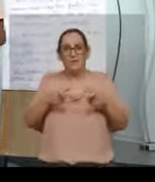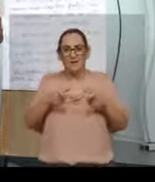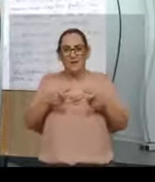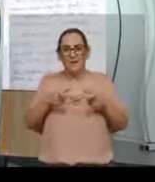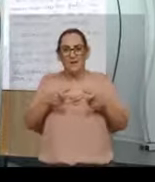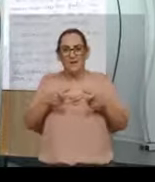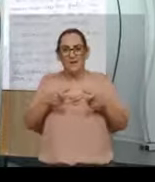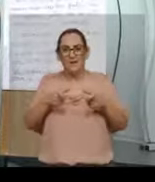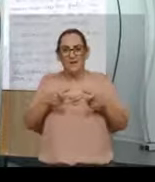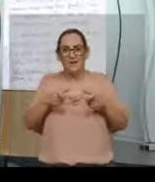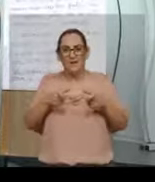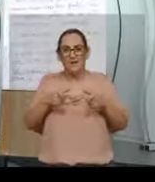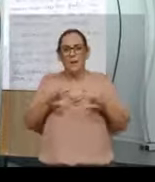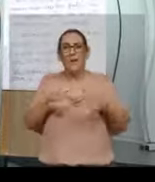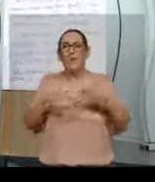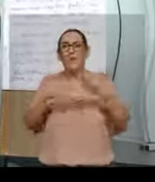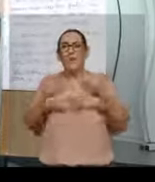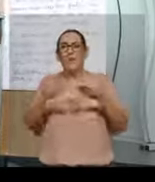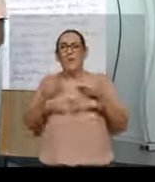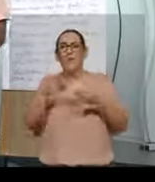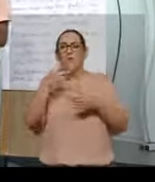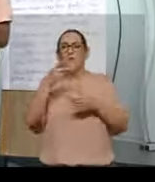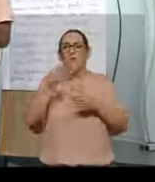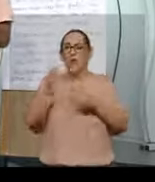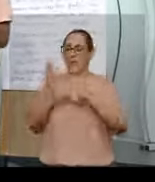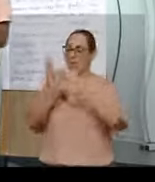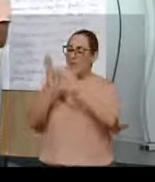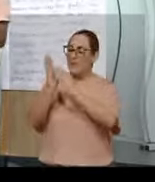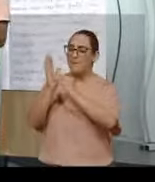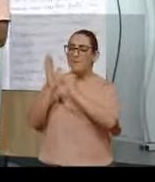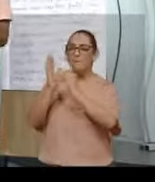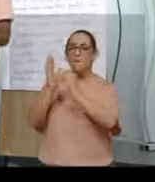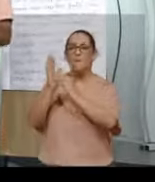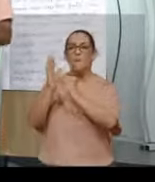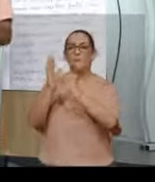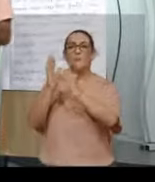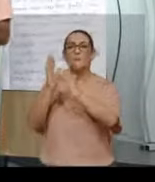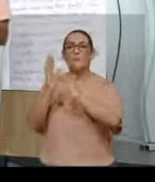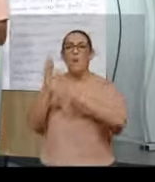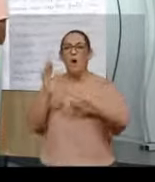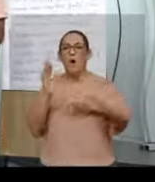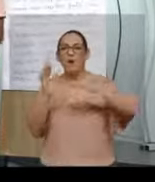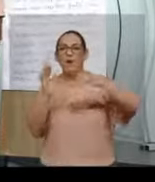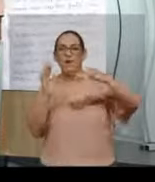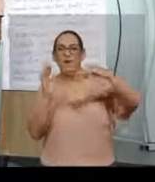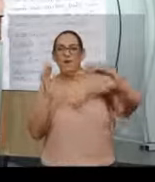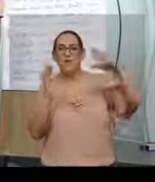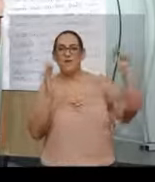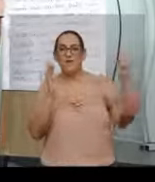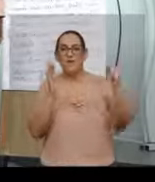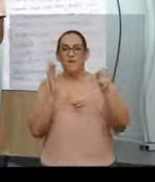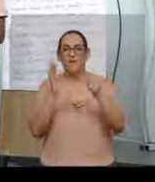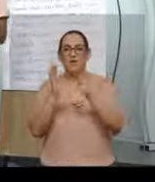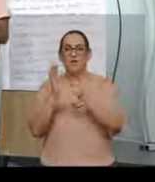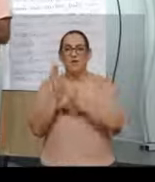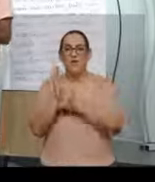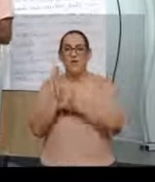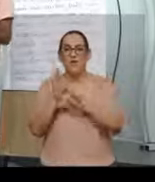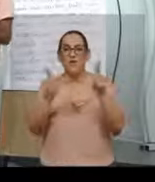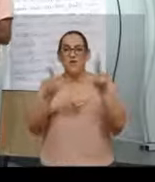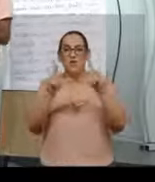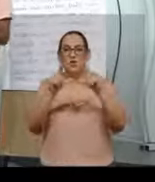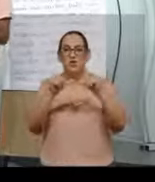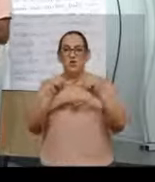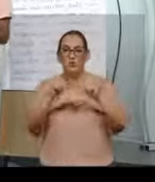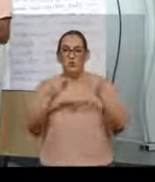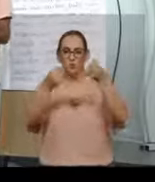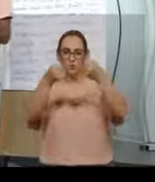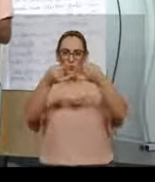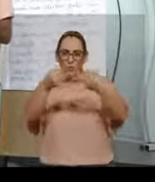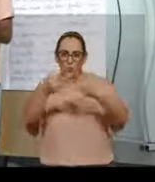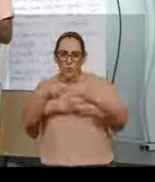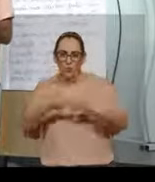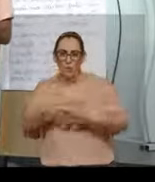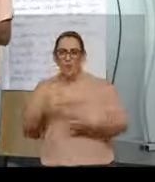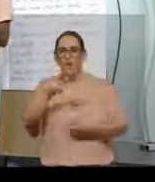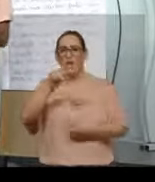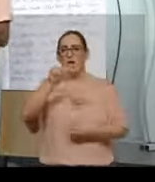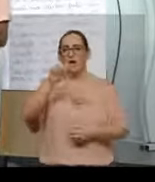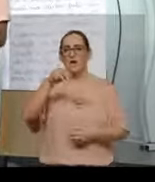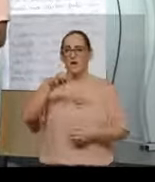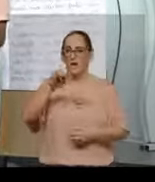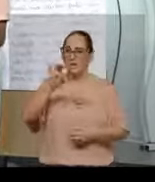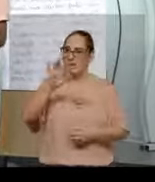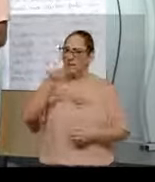eu falo do grão de pólen, o grão de pólen, ele vai, além de reduzir o número de gametas, né, que a planta não vai precisar de